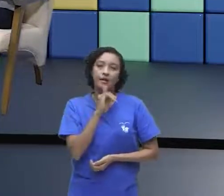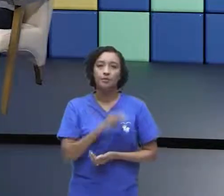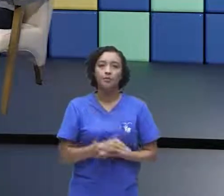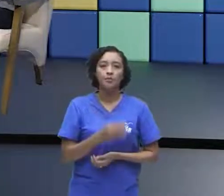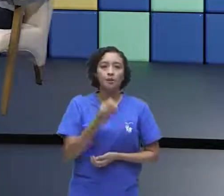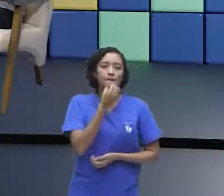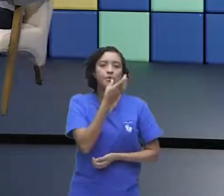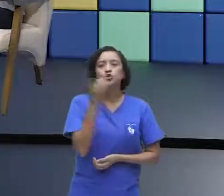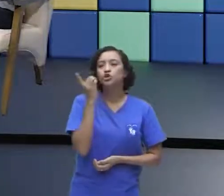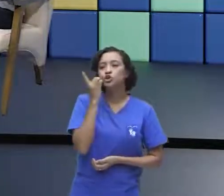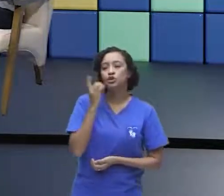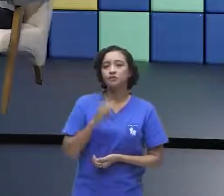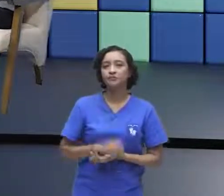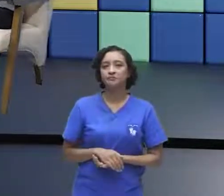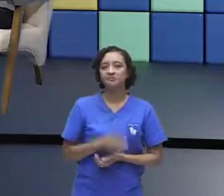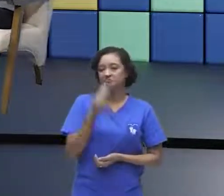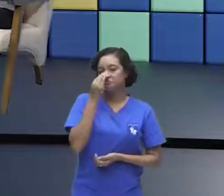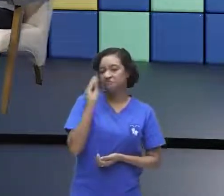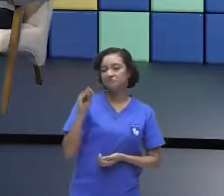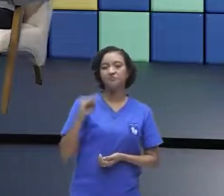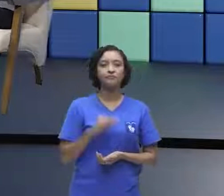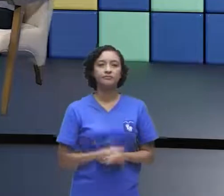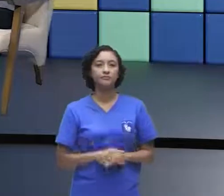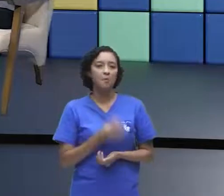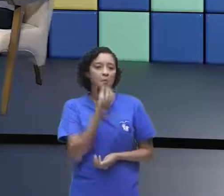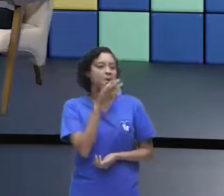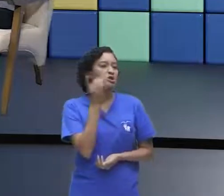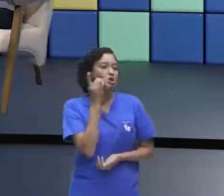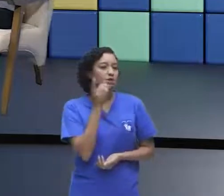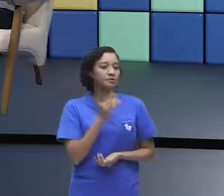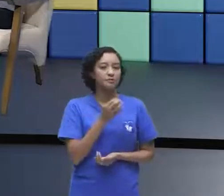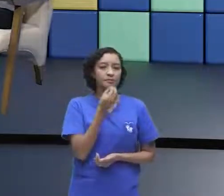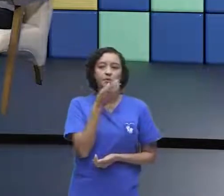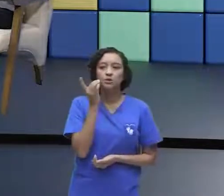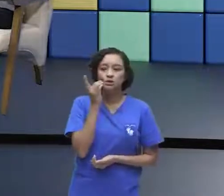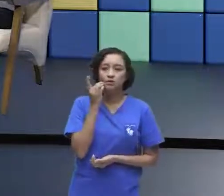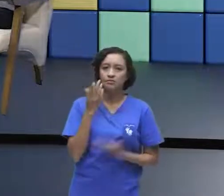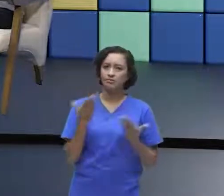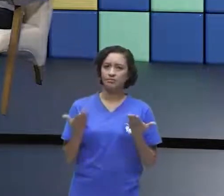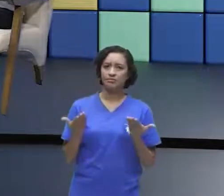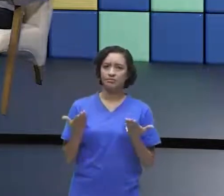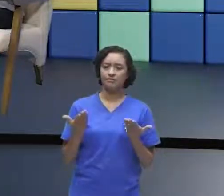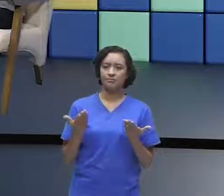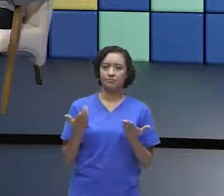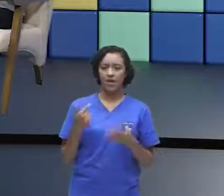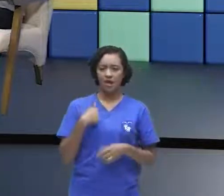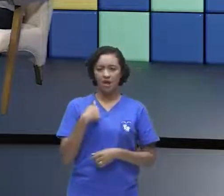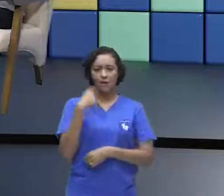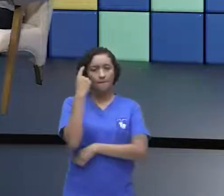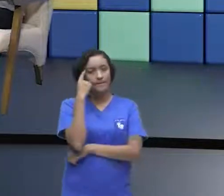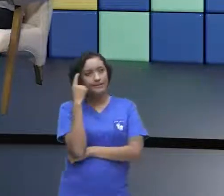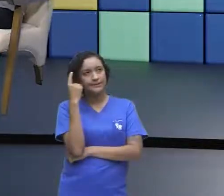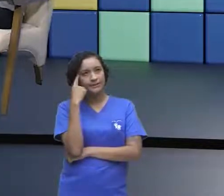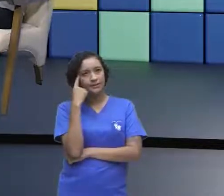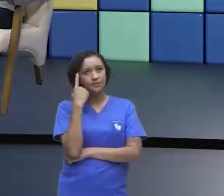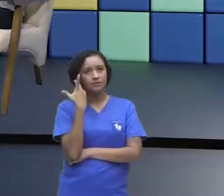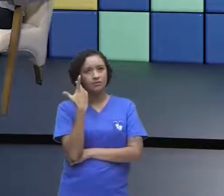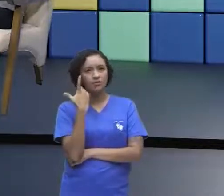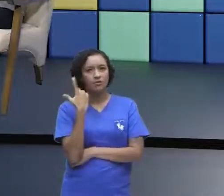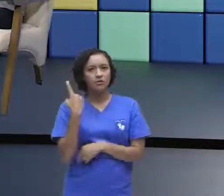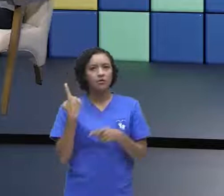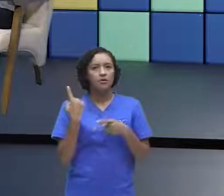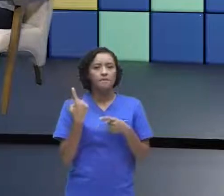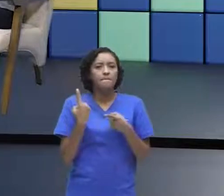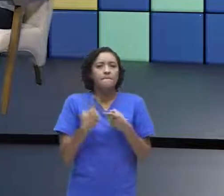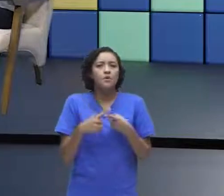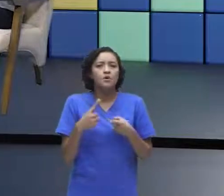toda hora, né? Assim, no privado, tudo e tal, chega ali. Aí às vezes eu fico pensando, gente, o que leva uma pessoa a se dispor a desejar